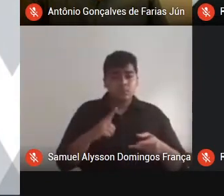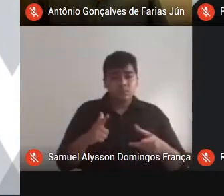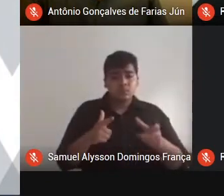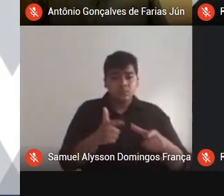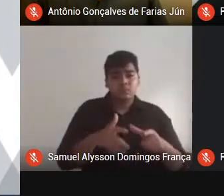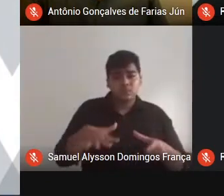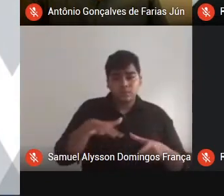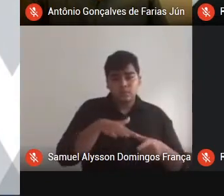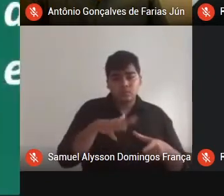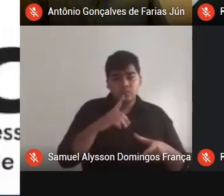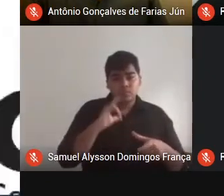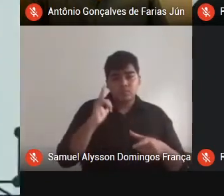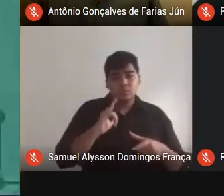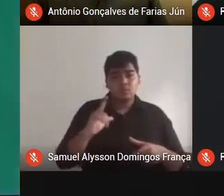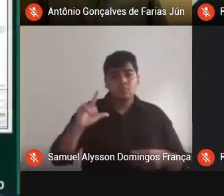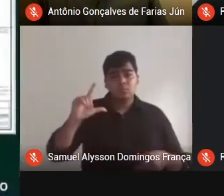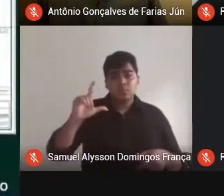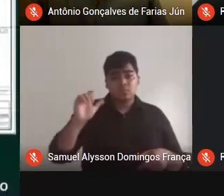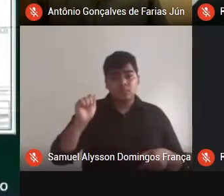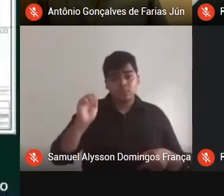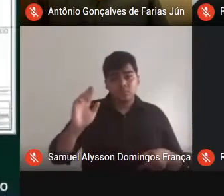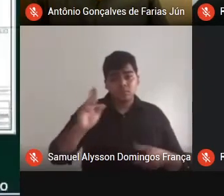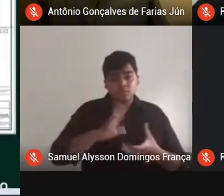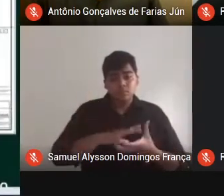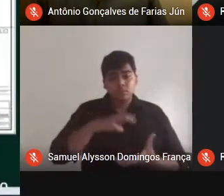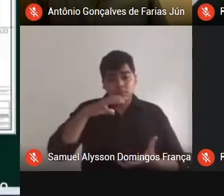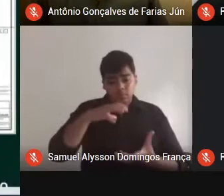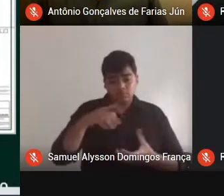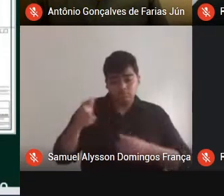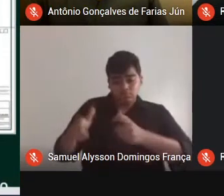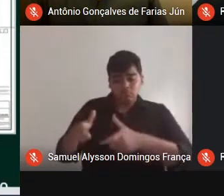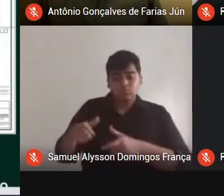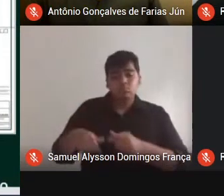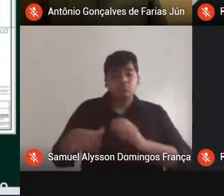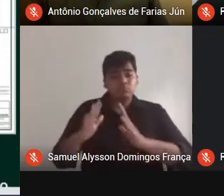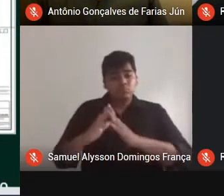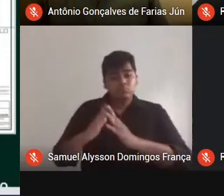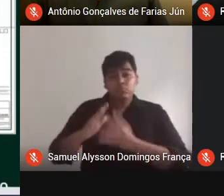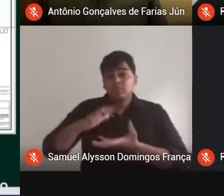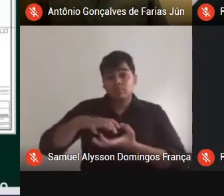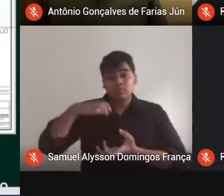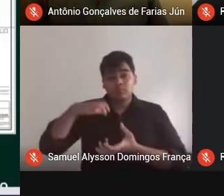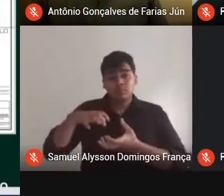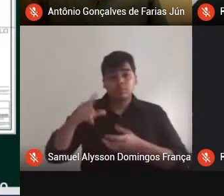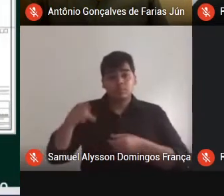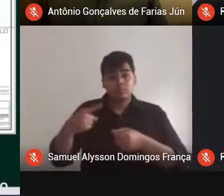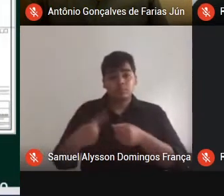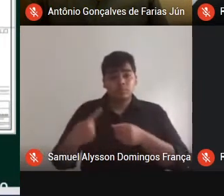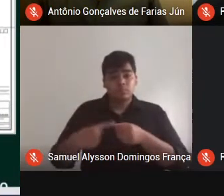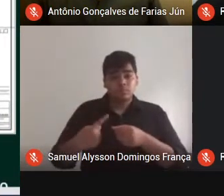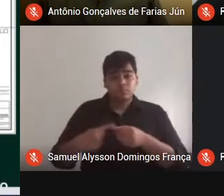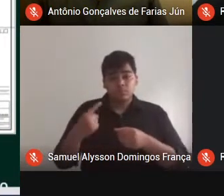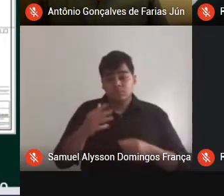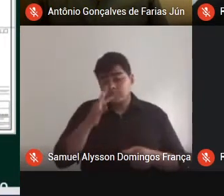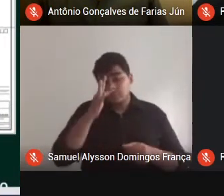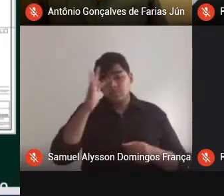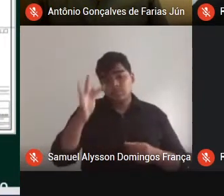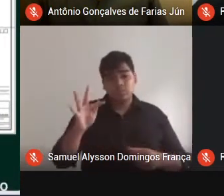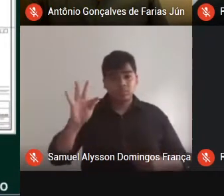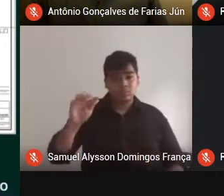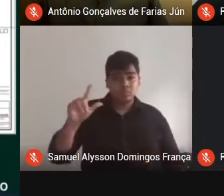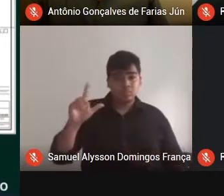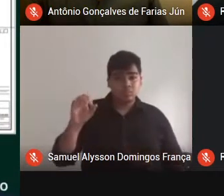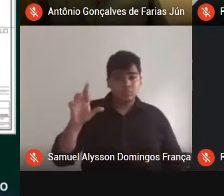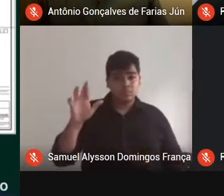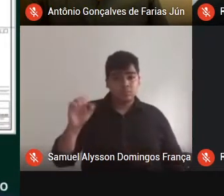caso do Lar dos Idosos, que é uma casa para idosos no município de Flores, que é próximo, né, do nosso IEF. Nós